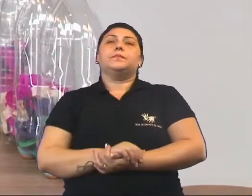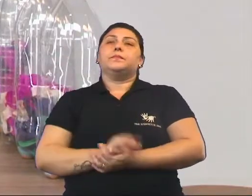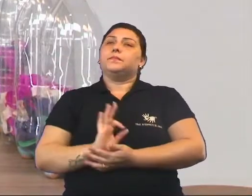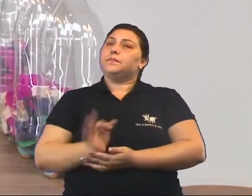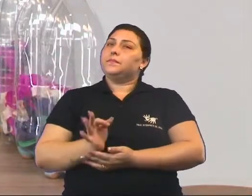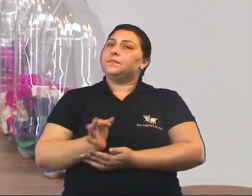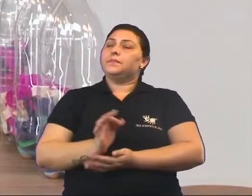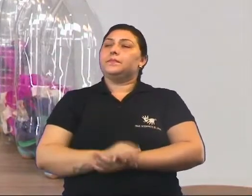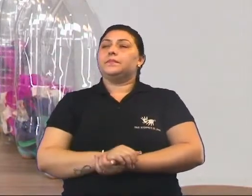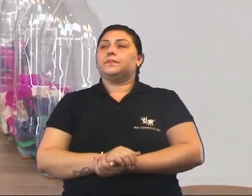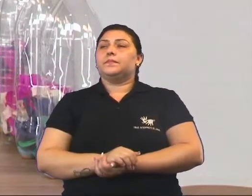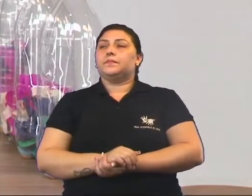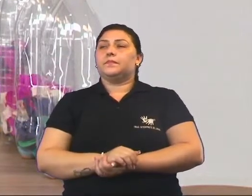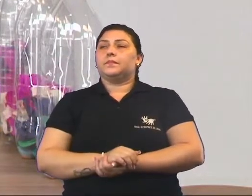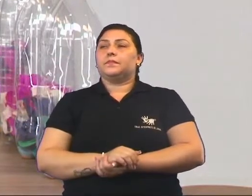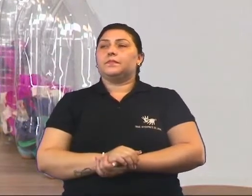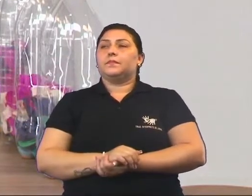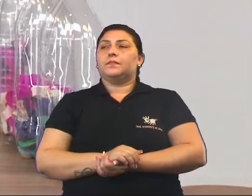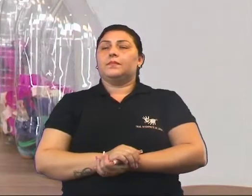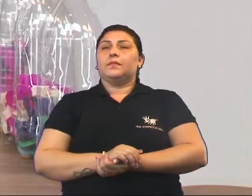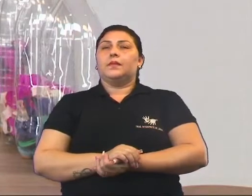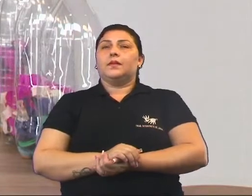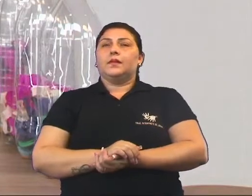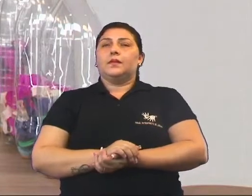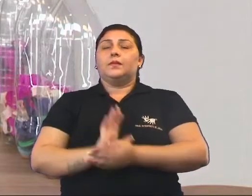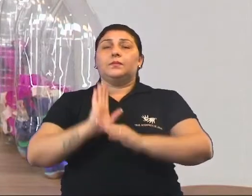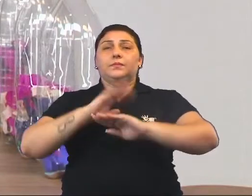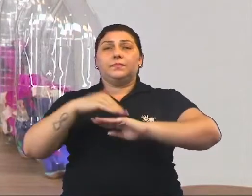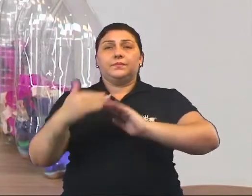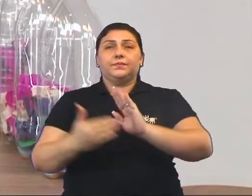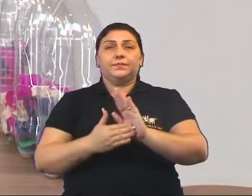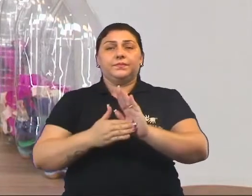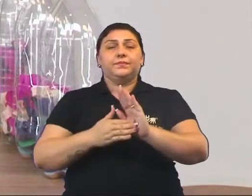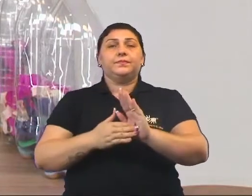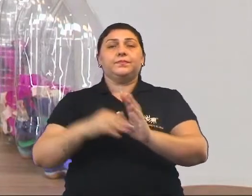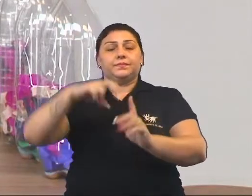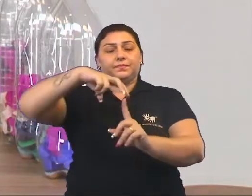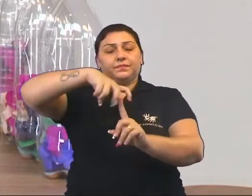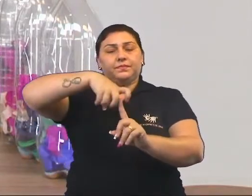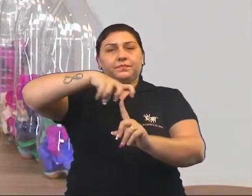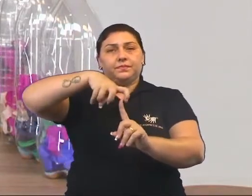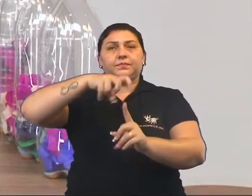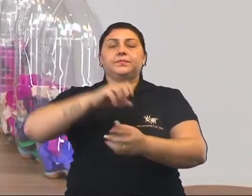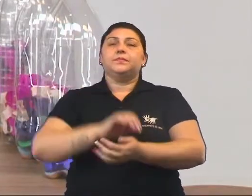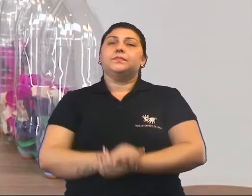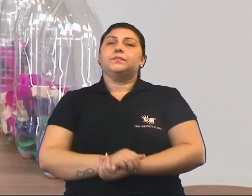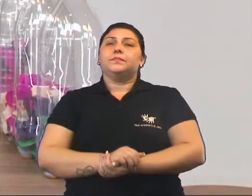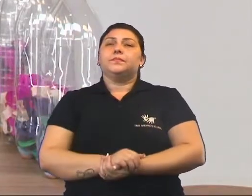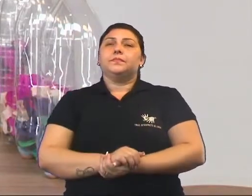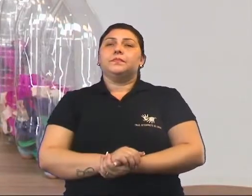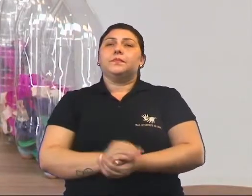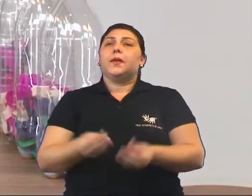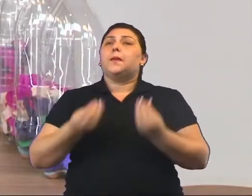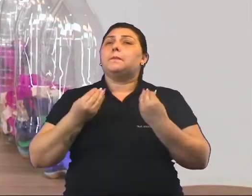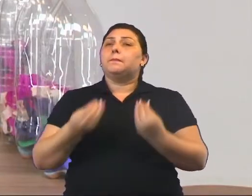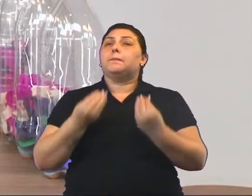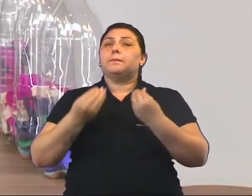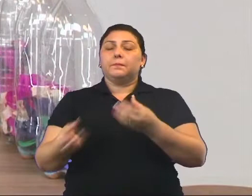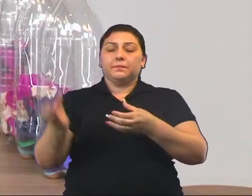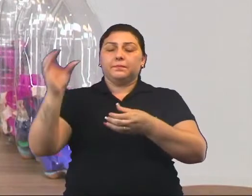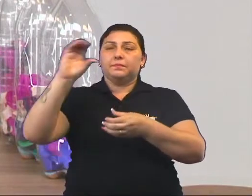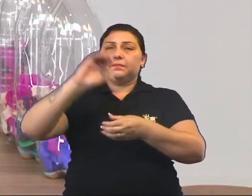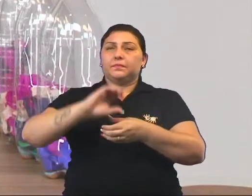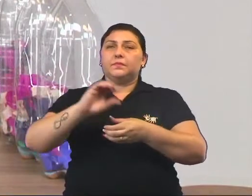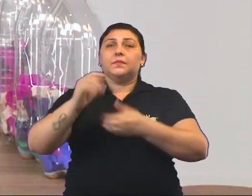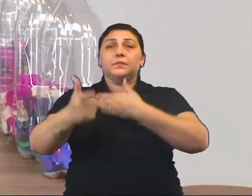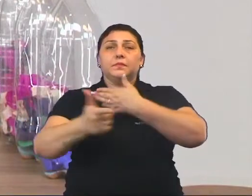Isso mesmo, aqui você poderá encher todas as garrafas com essas tiras. E para que nós colocamos